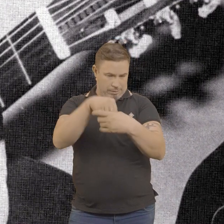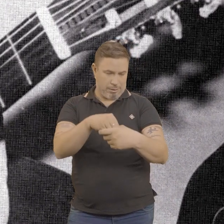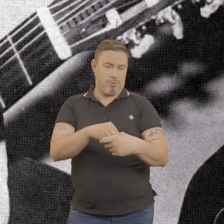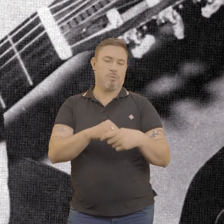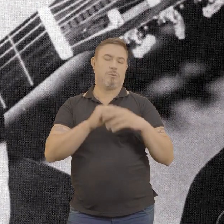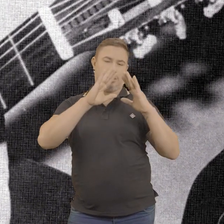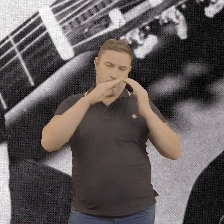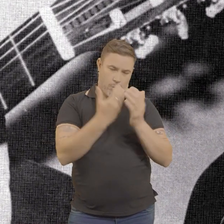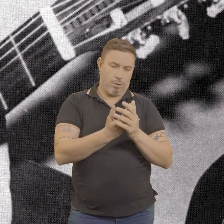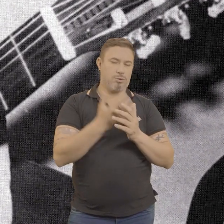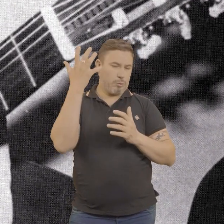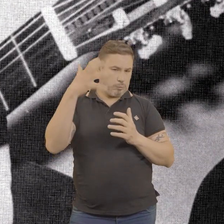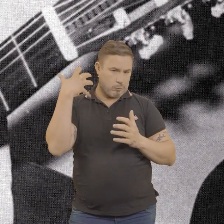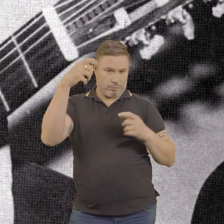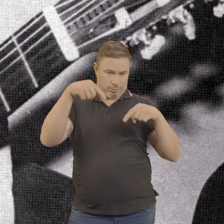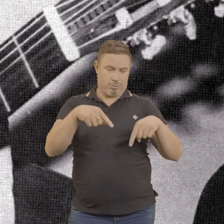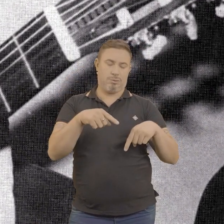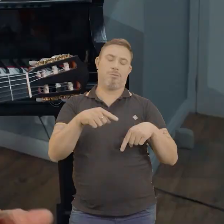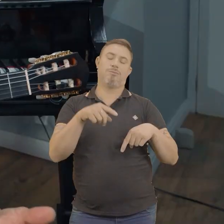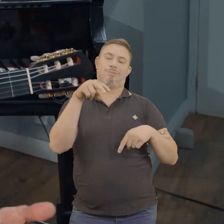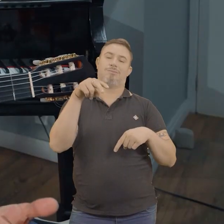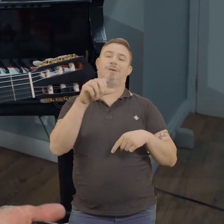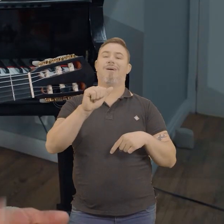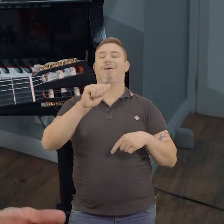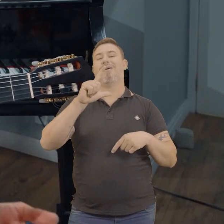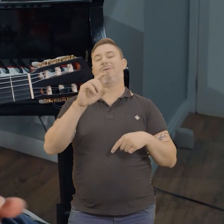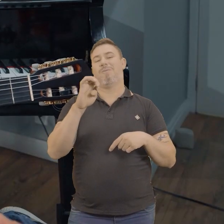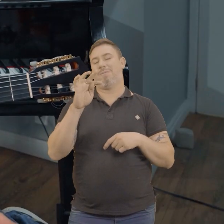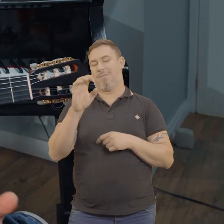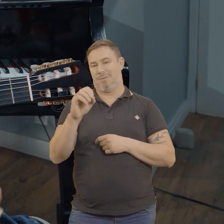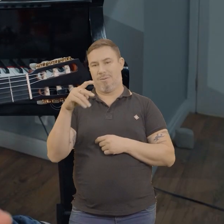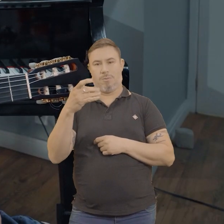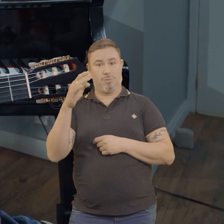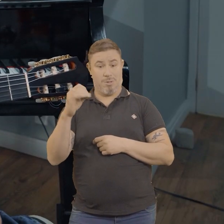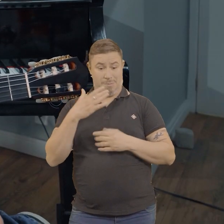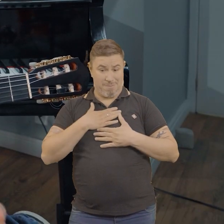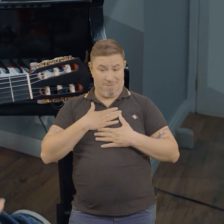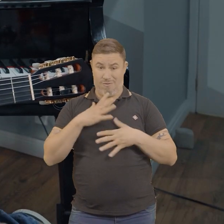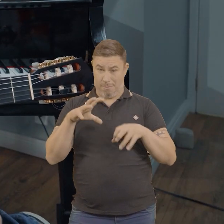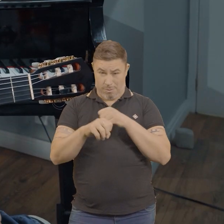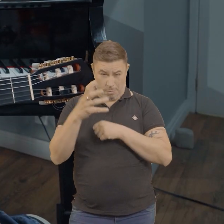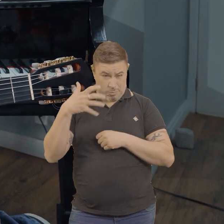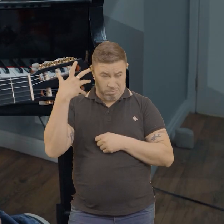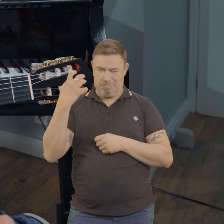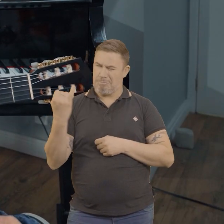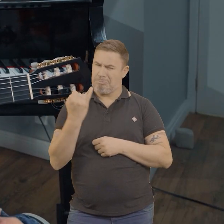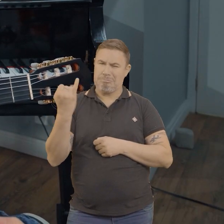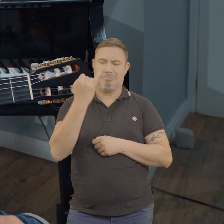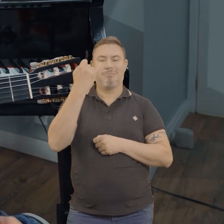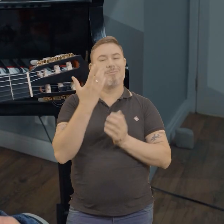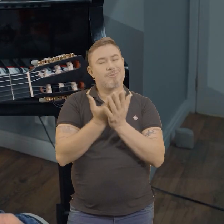pessoa do José Mário de Araújo, né, que para a minha formação de músico isso foi muito importante, né, porque a